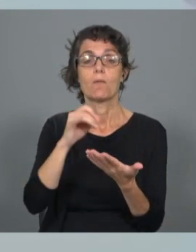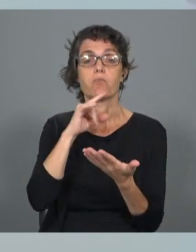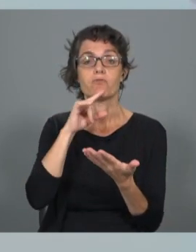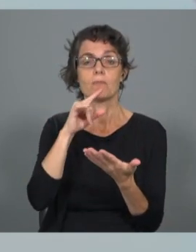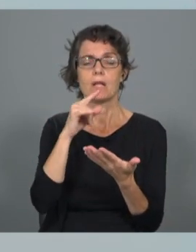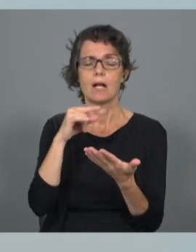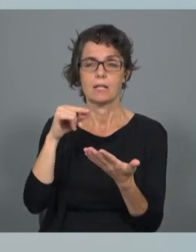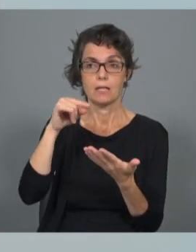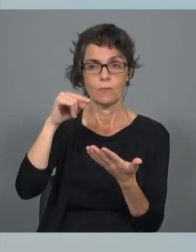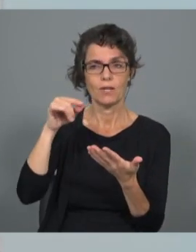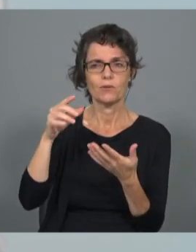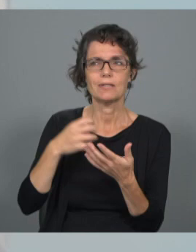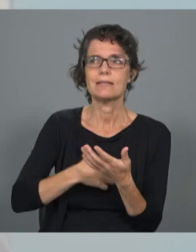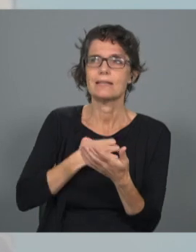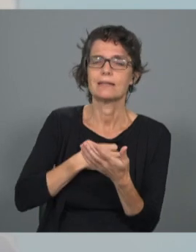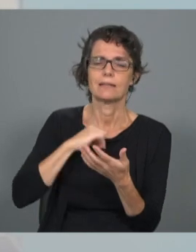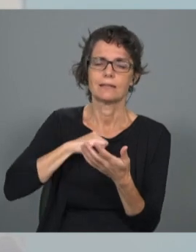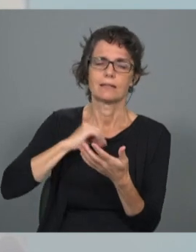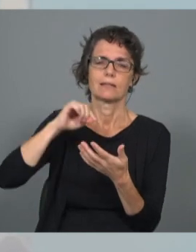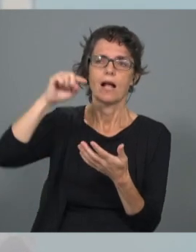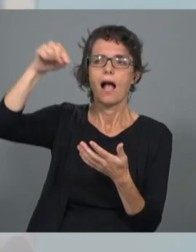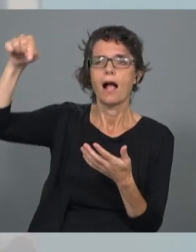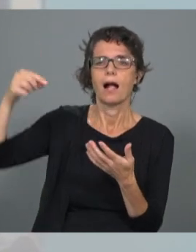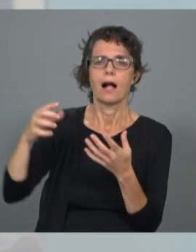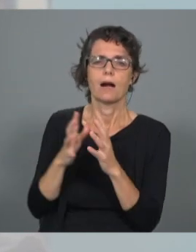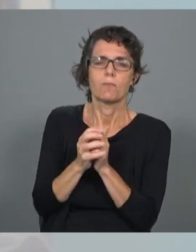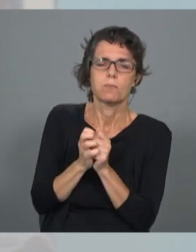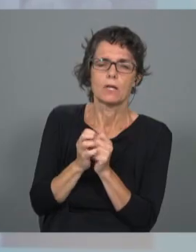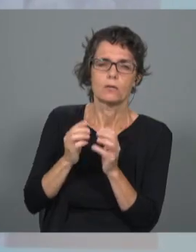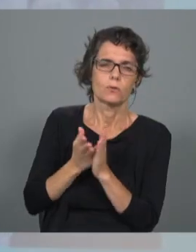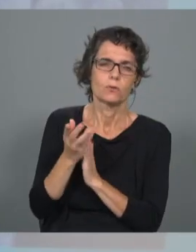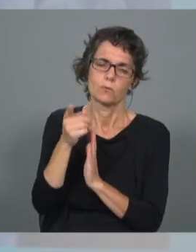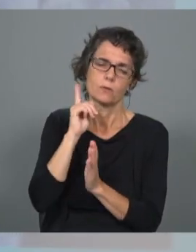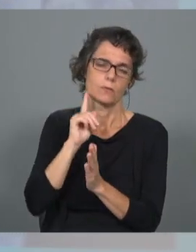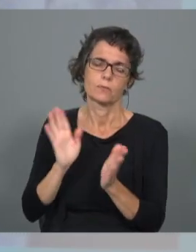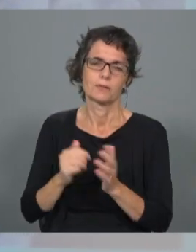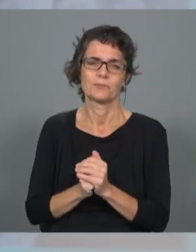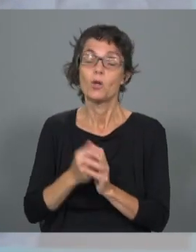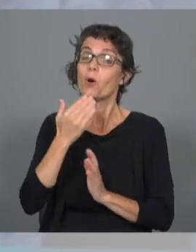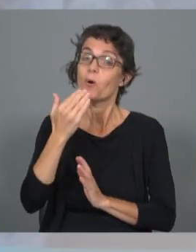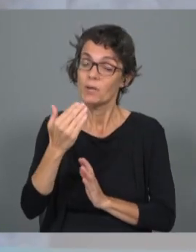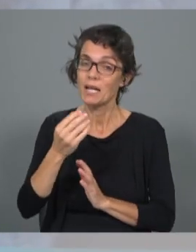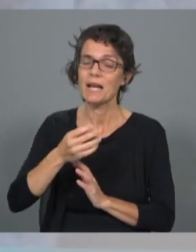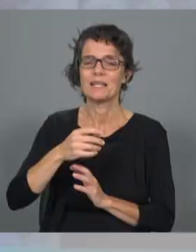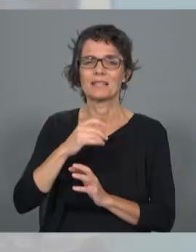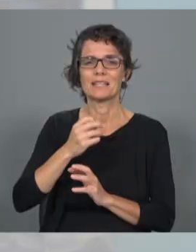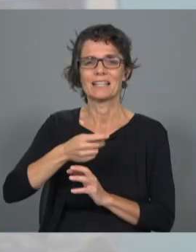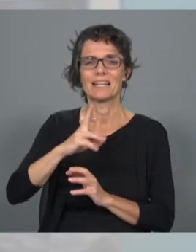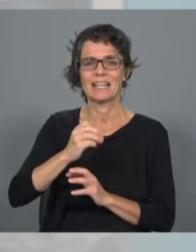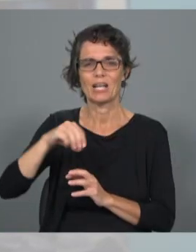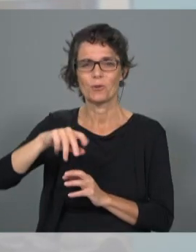também é realmente fundamental, sim. Padre Ricardo Marques, muito obrigado por ter vindo aqui ao programa Eclésia,